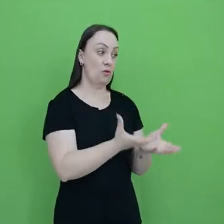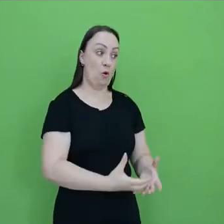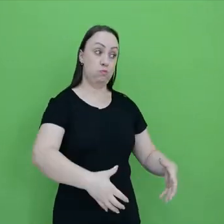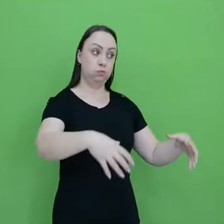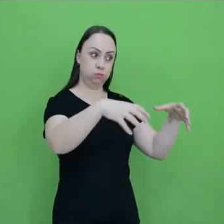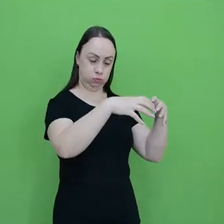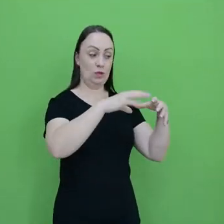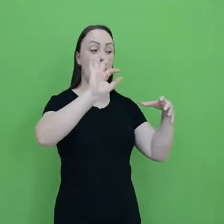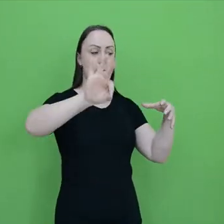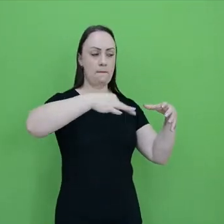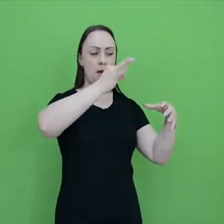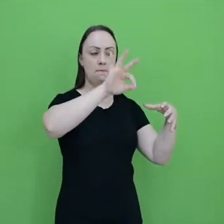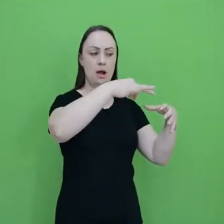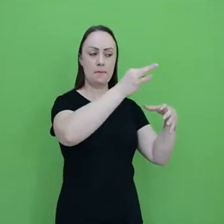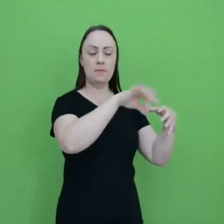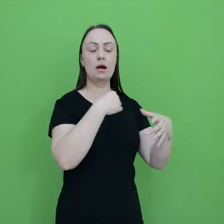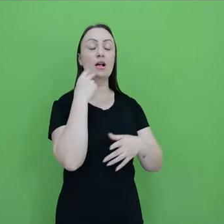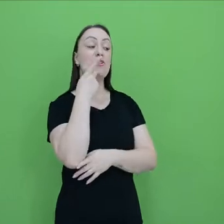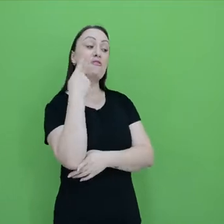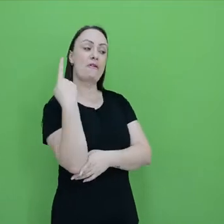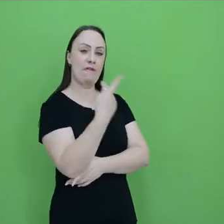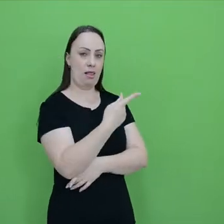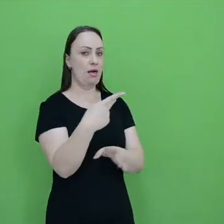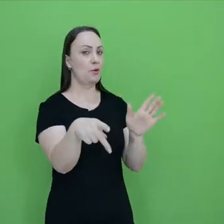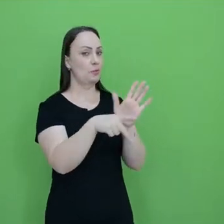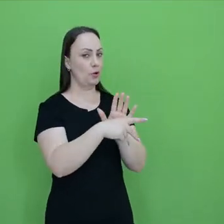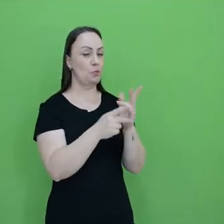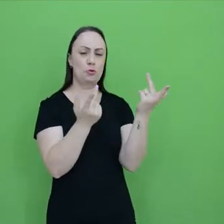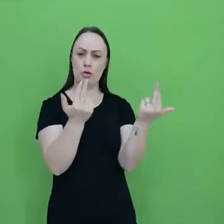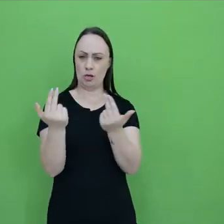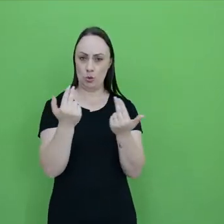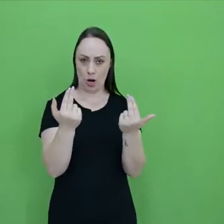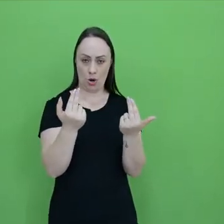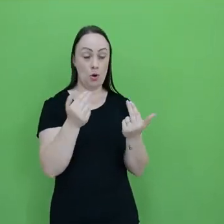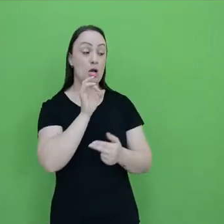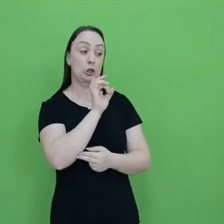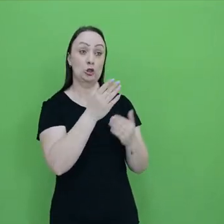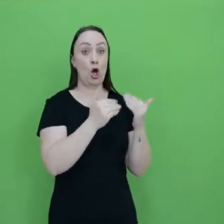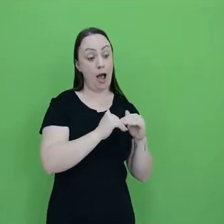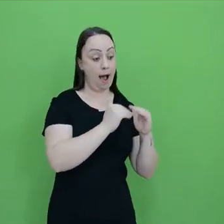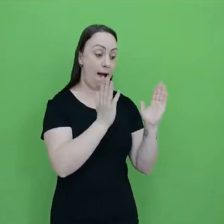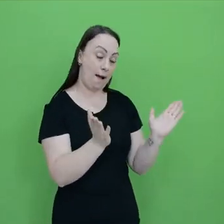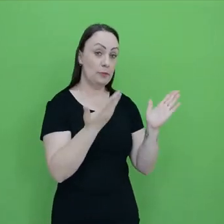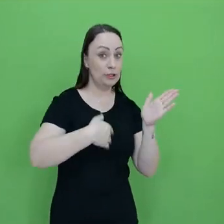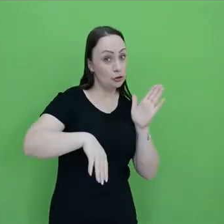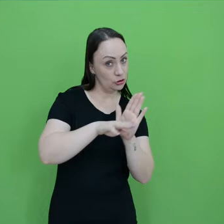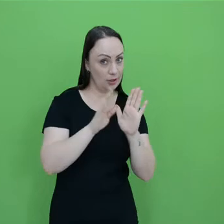e fechado por uma costura, dizendo em uníssono: só abra quando chegar em